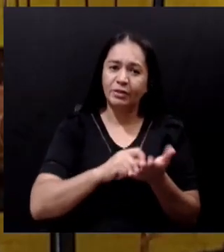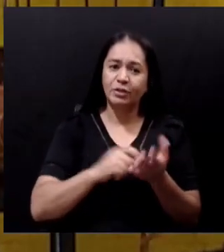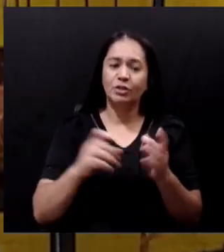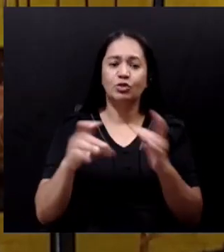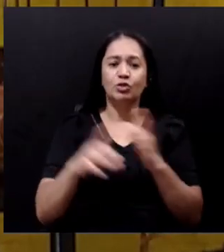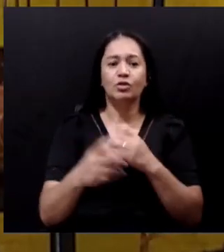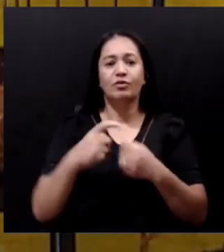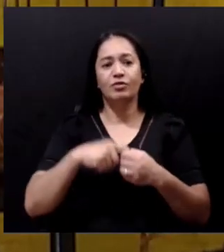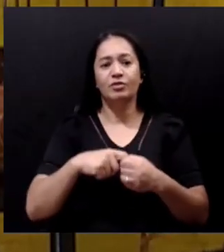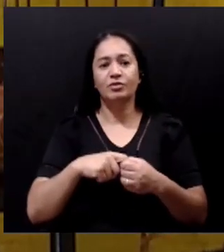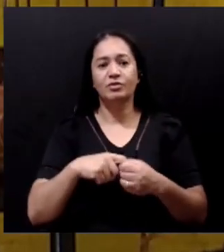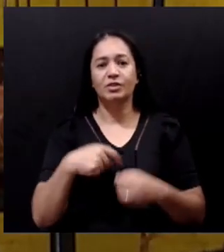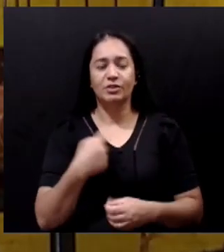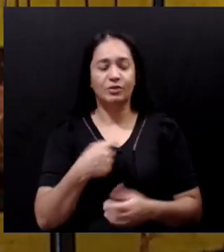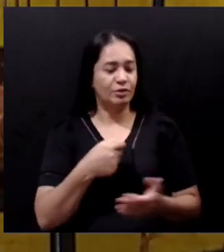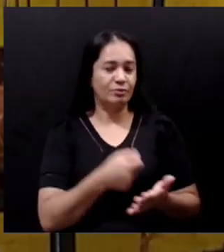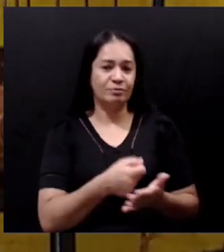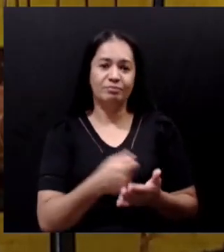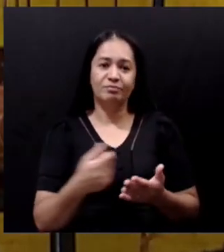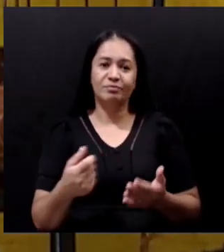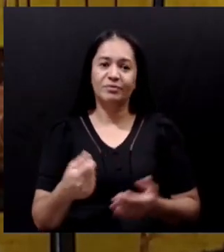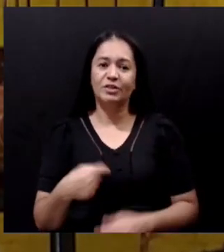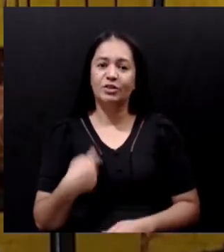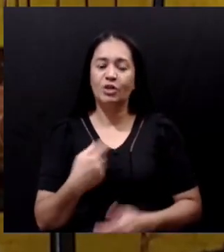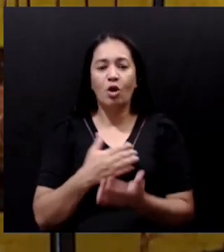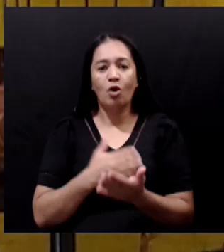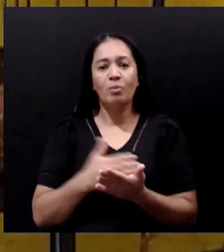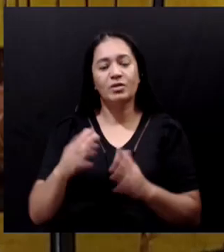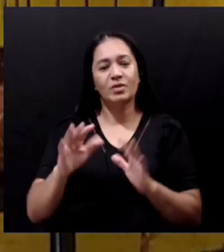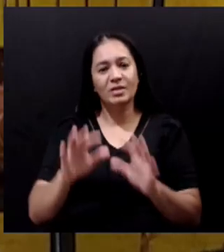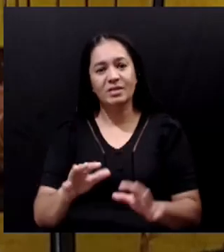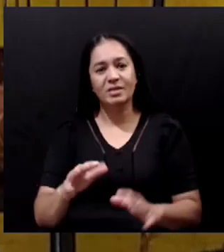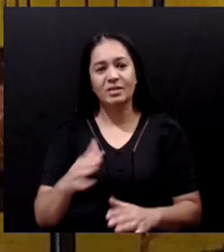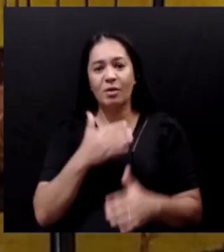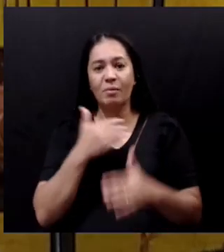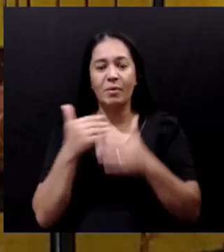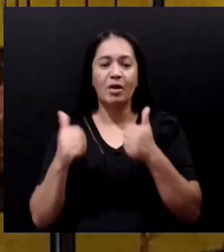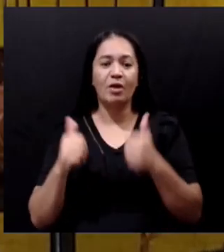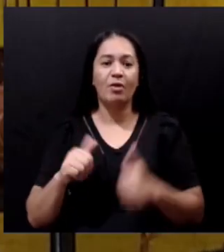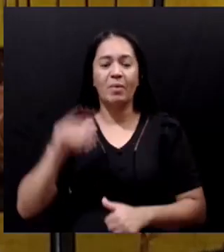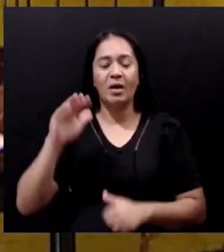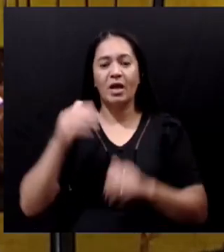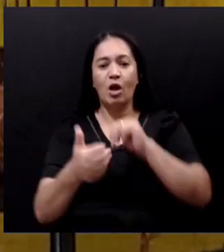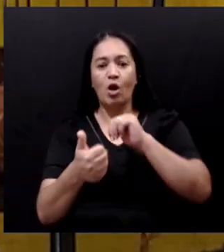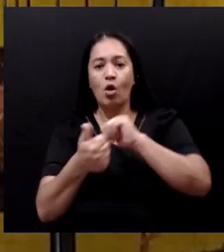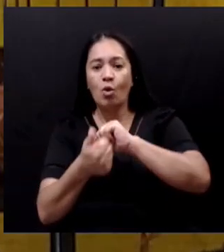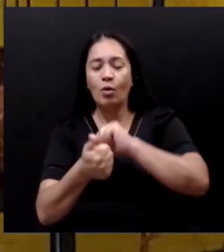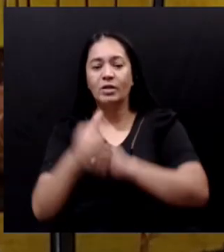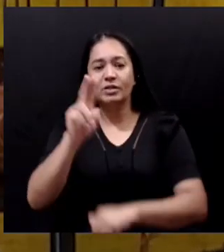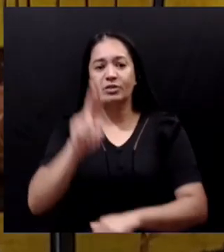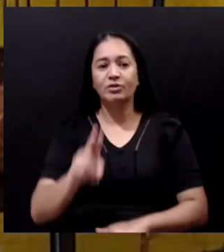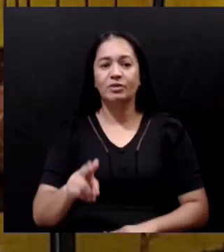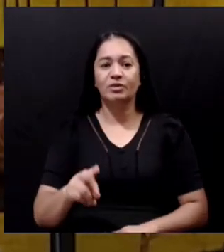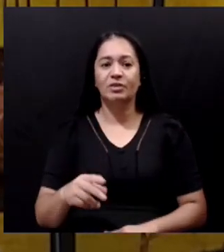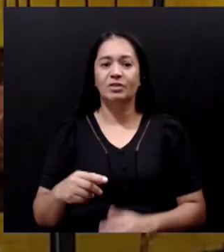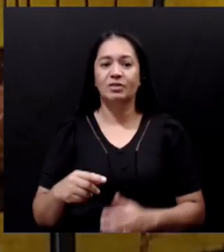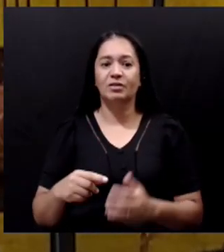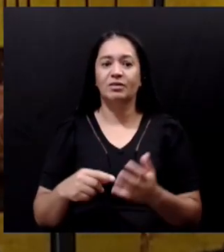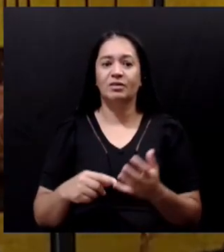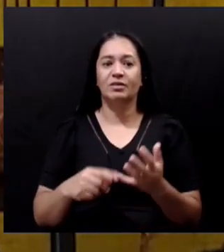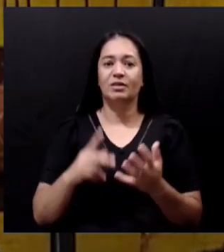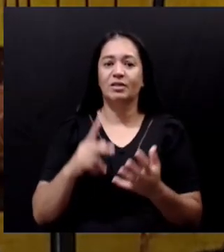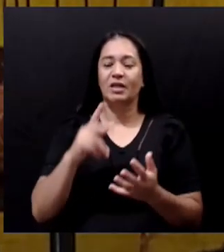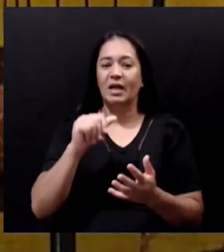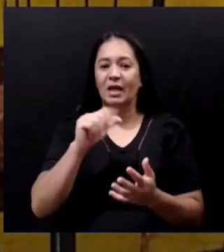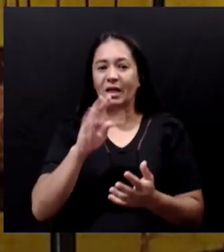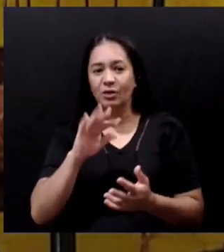o que faz. E foi aí que tudo começou a melhorar mais ainda, usando a qualidade. O que ele ia buscar lá? Os suprimentos? Catupiry, as coisas